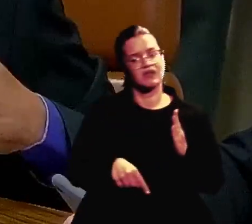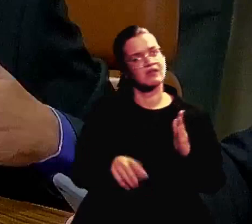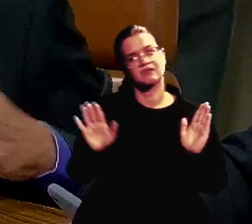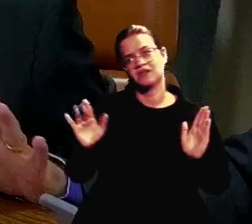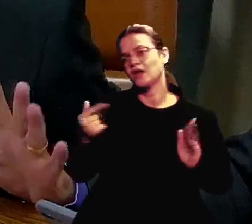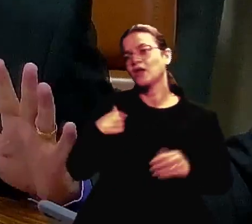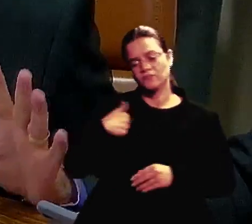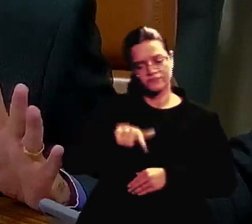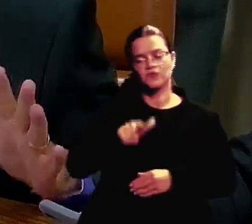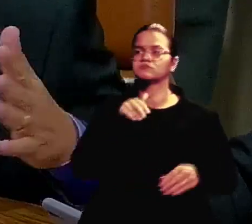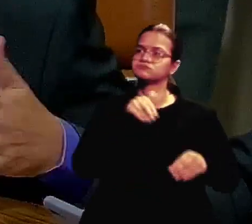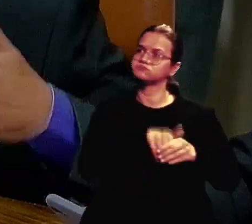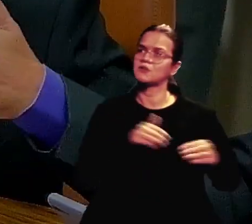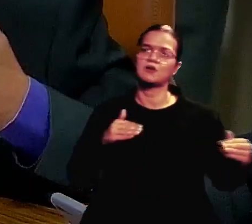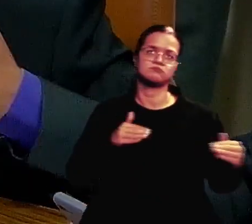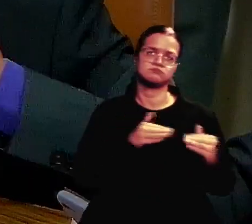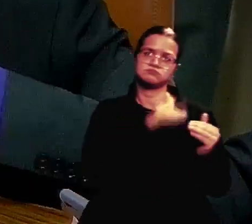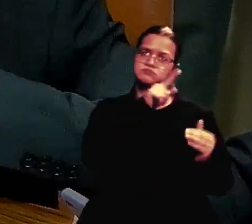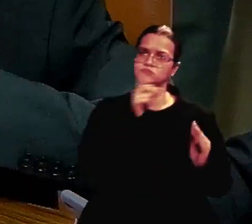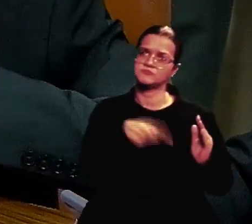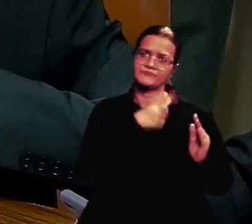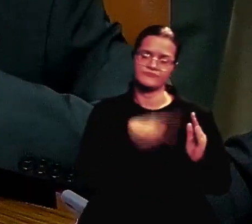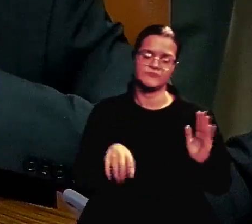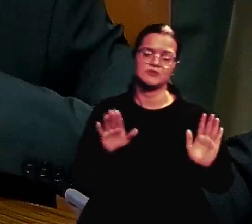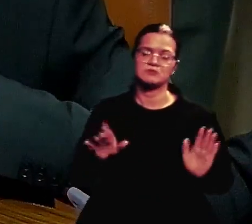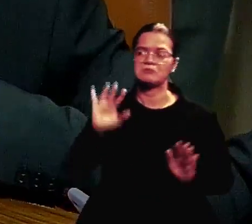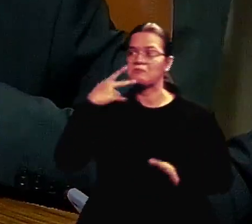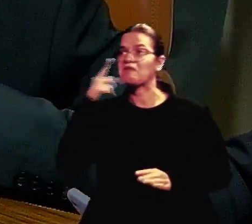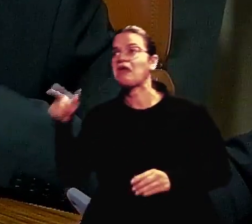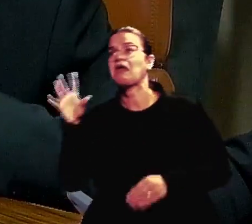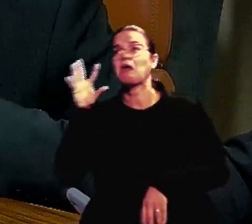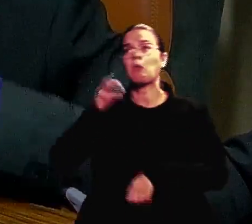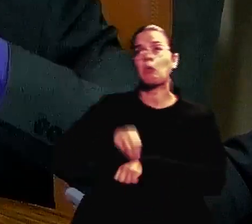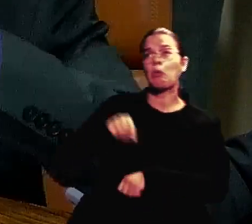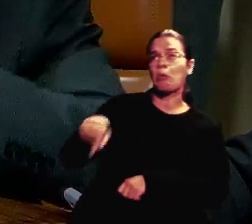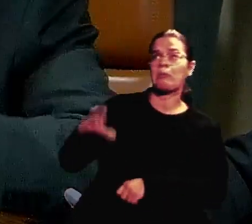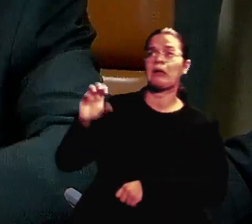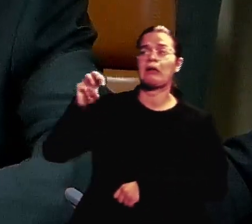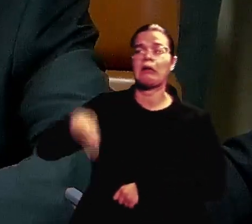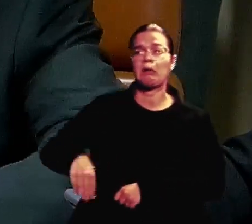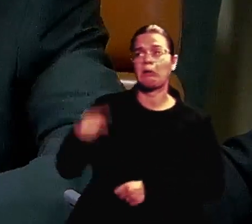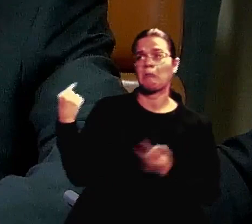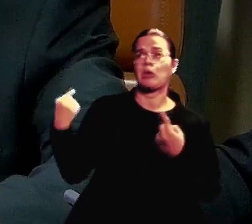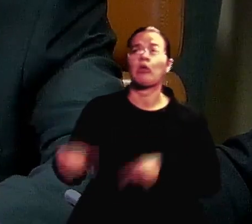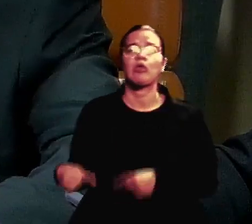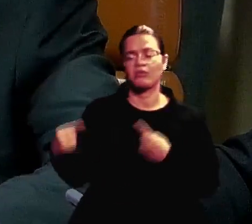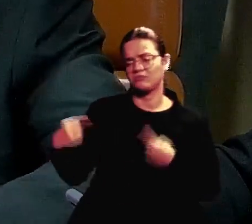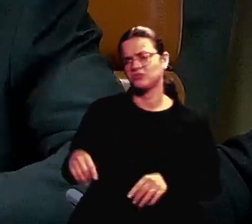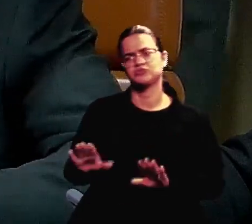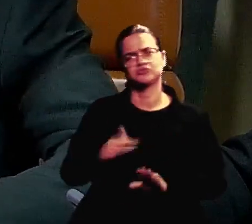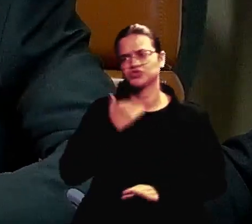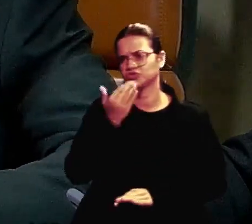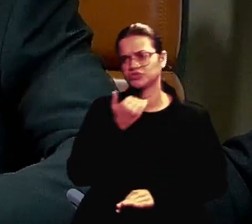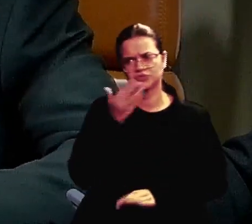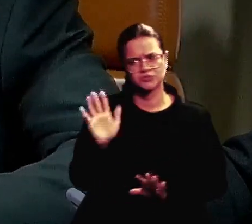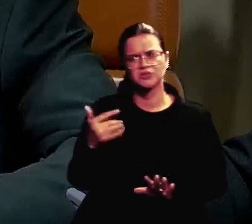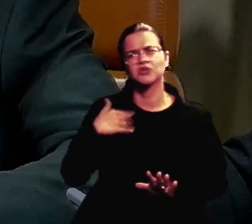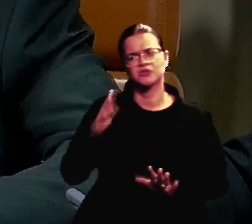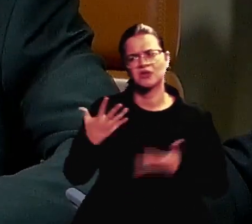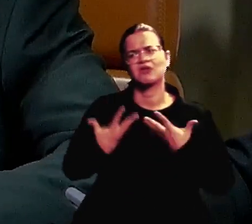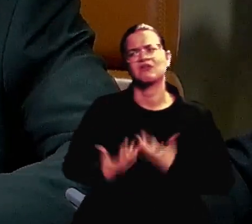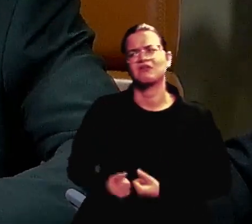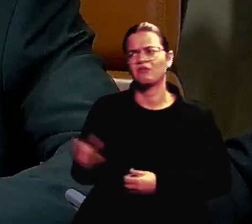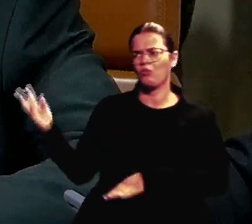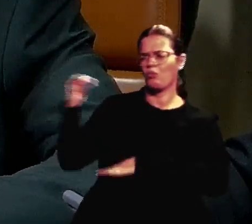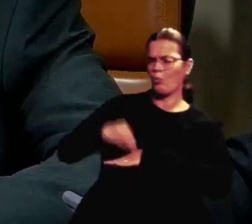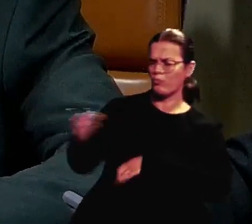aí não vem também depois virar o canhão para cima de nós, a Câmara é contra, a Câmara está colocando obstáculo. Eu estou cansado